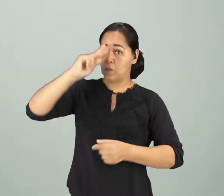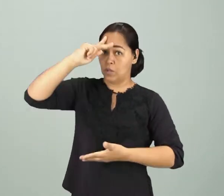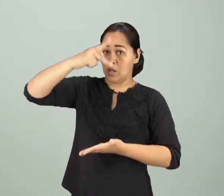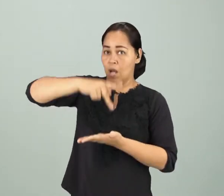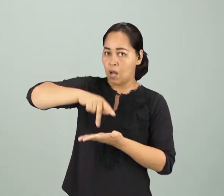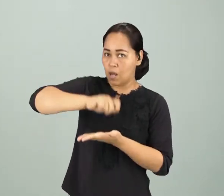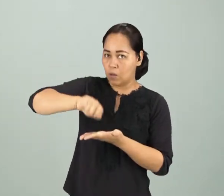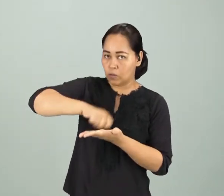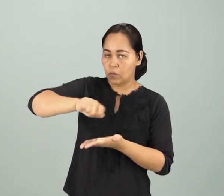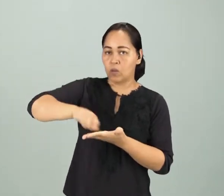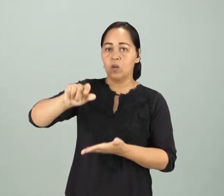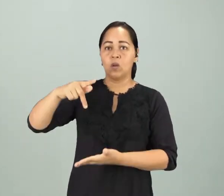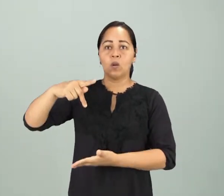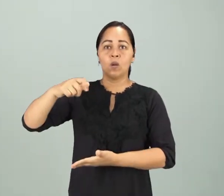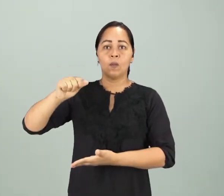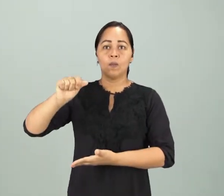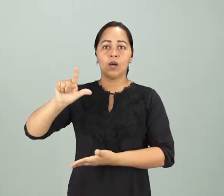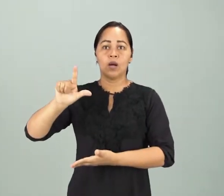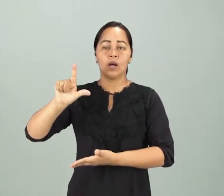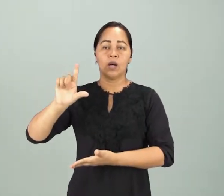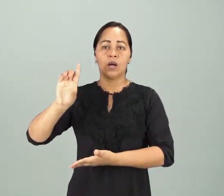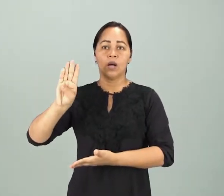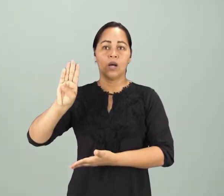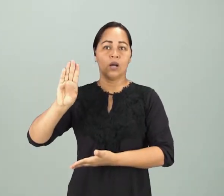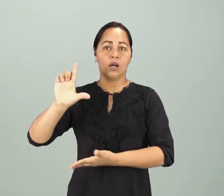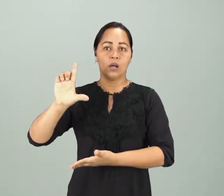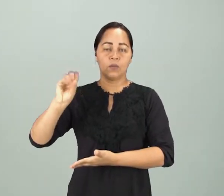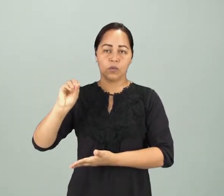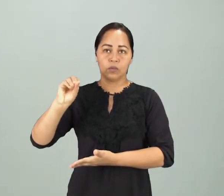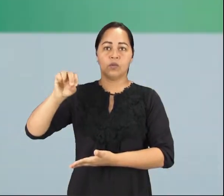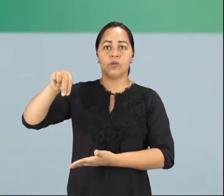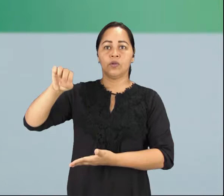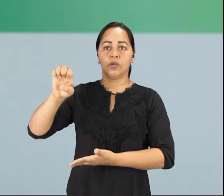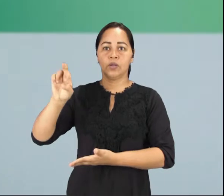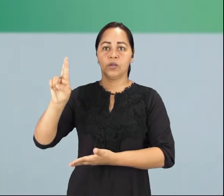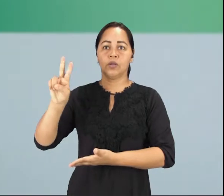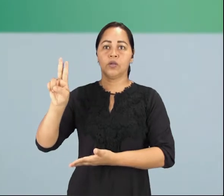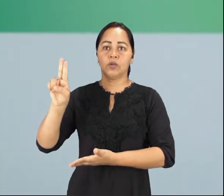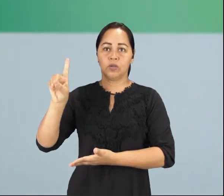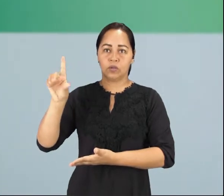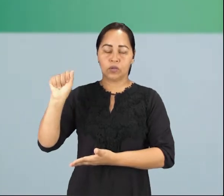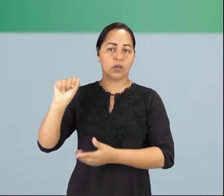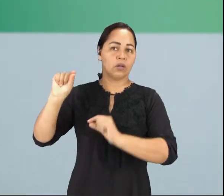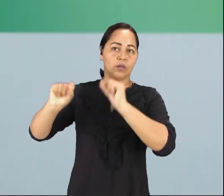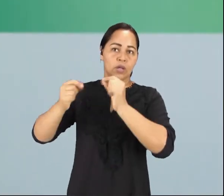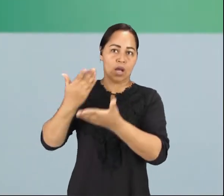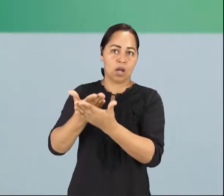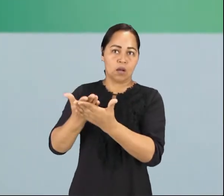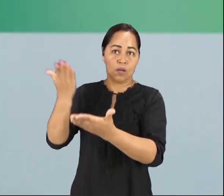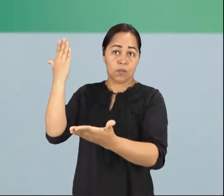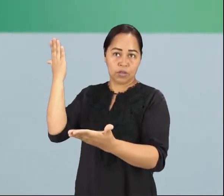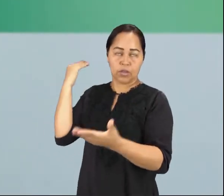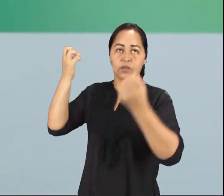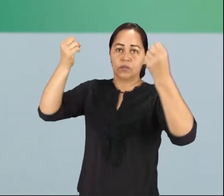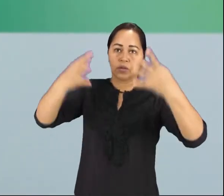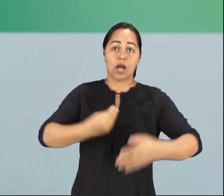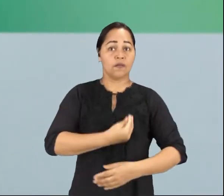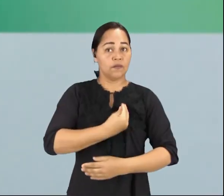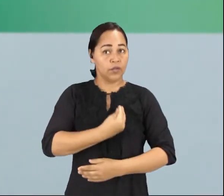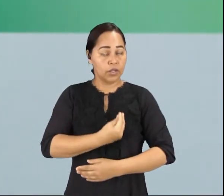nossa aula passada, falamos sobre alguns pontos importantes dentro de sua biografia, como a própria